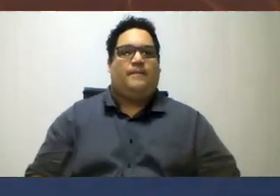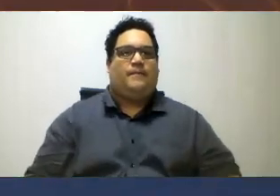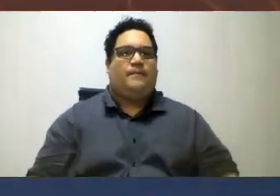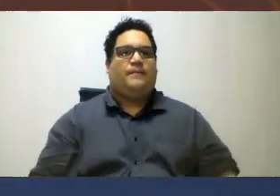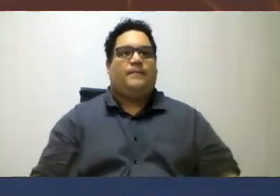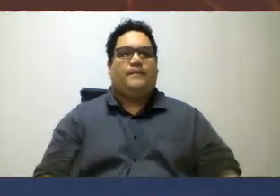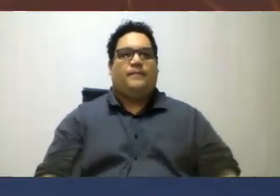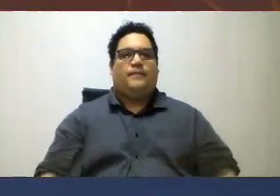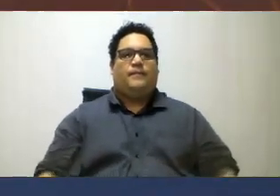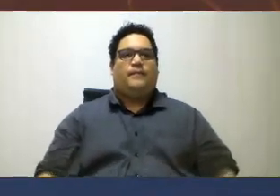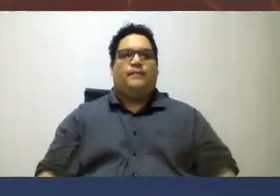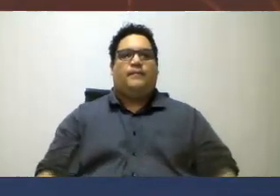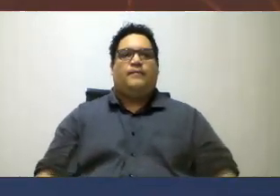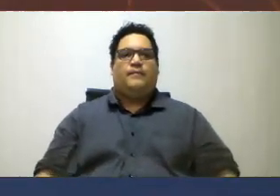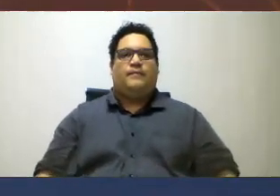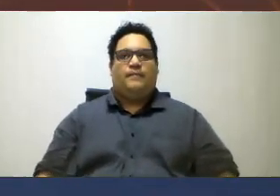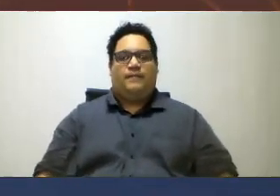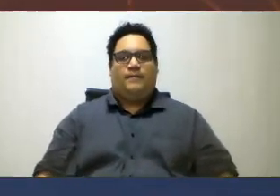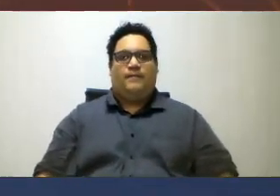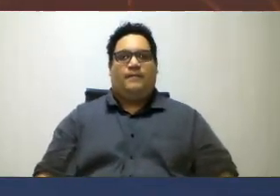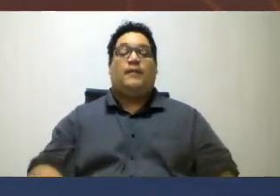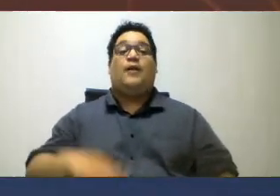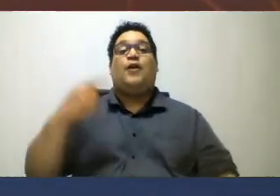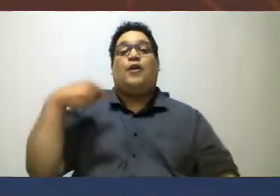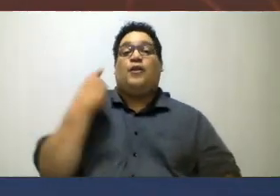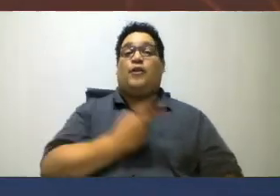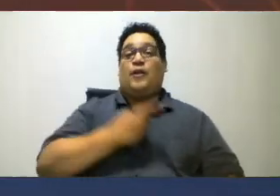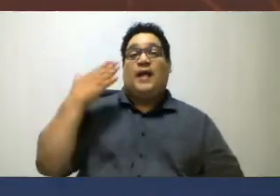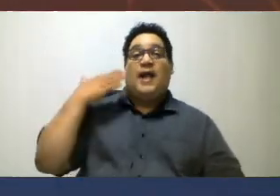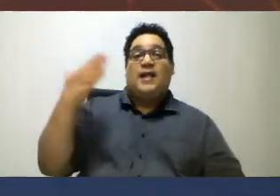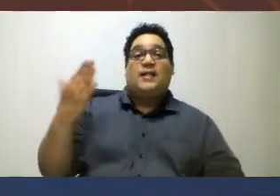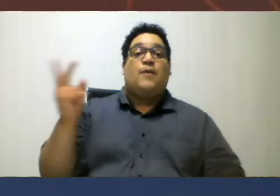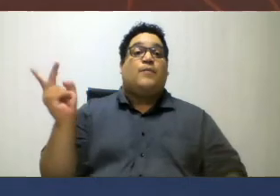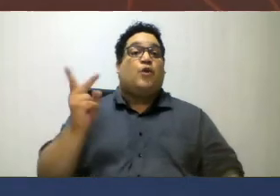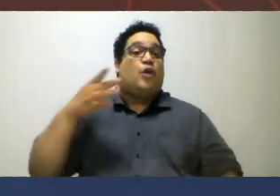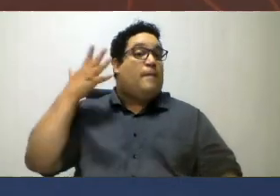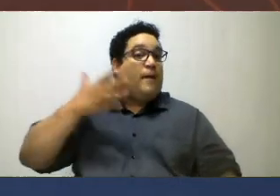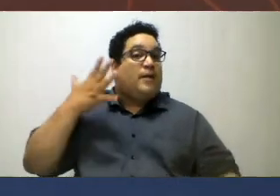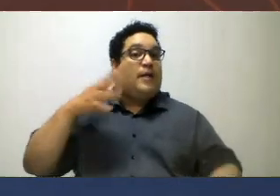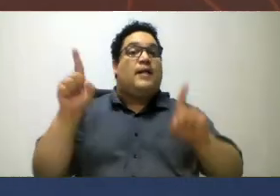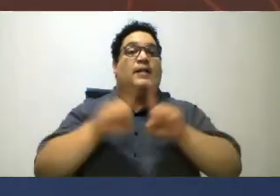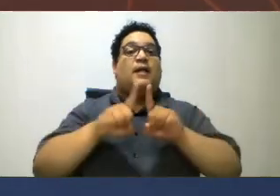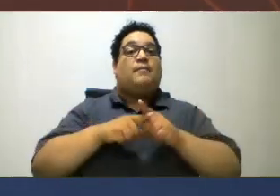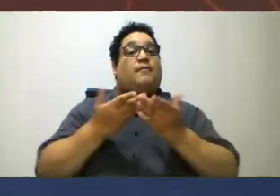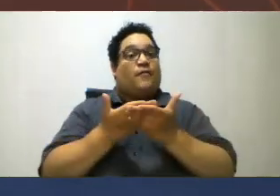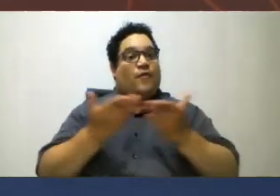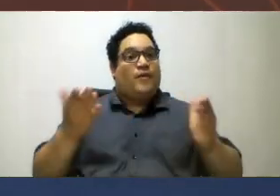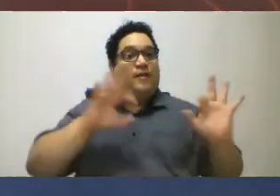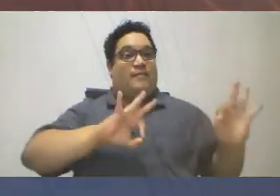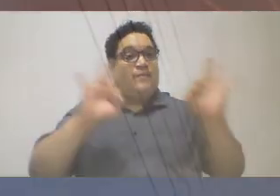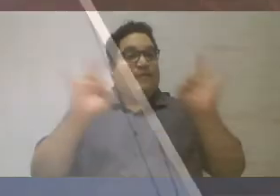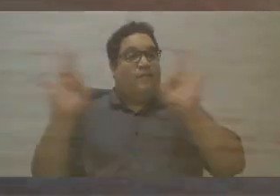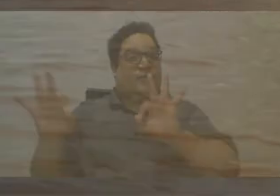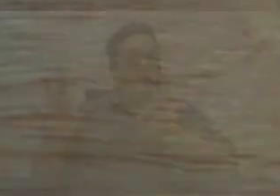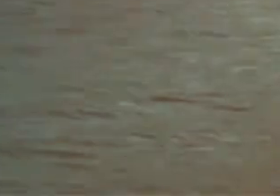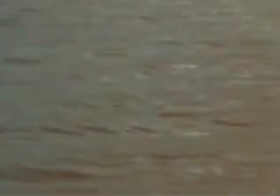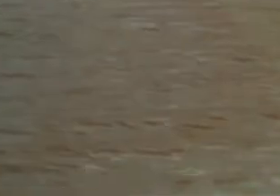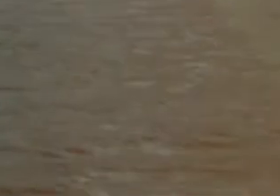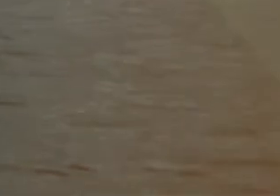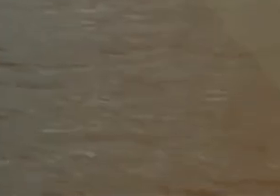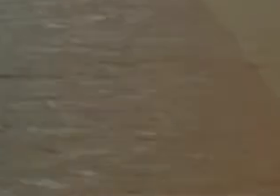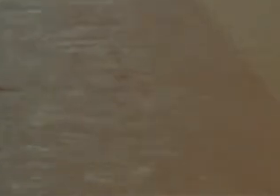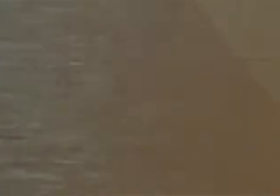também. Boa tarde. Agradecer aí aos nossos palestrantes e também a vocês, nossos telespectadores.